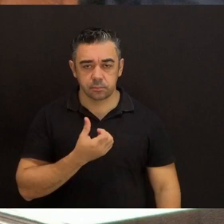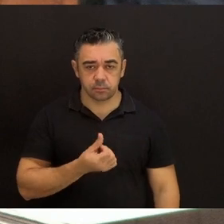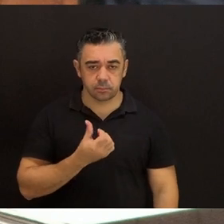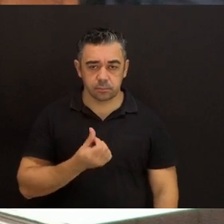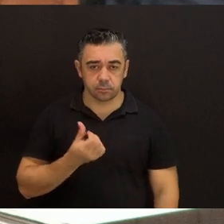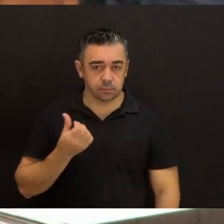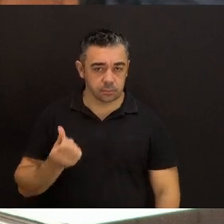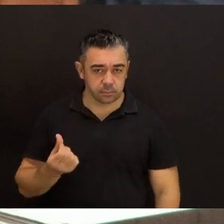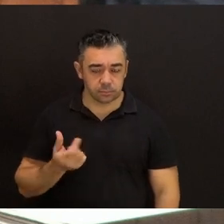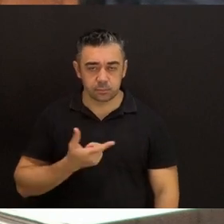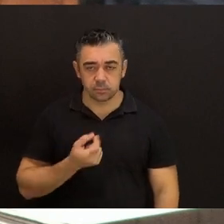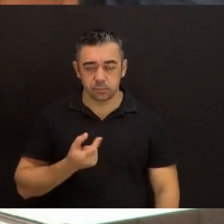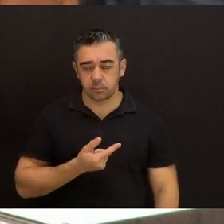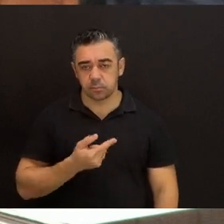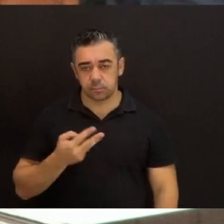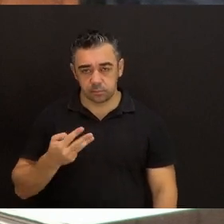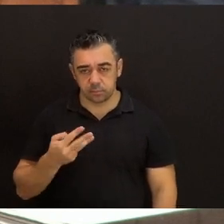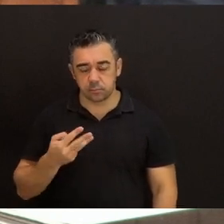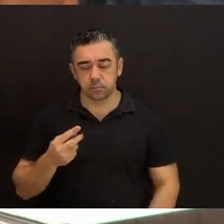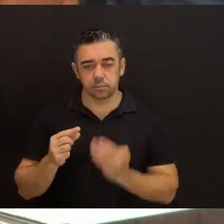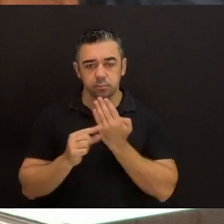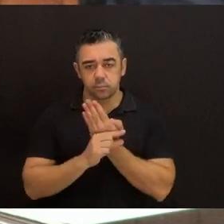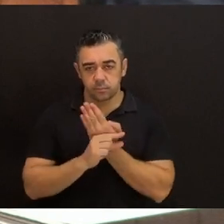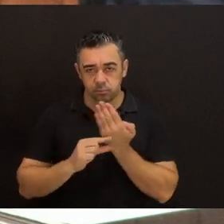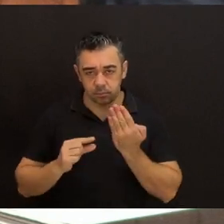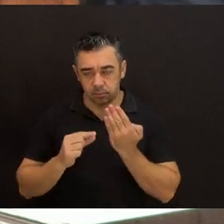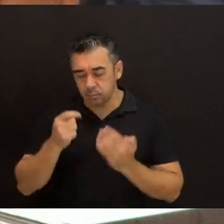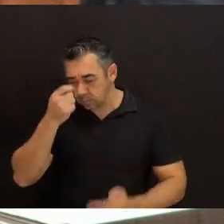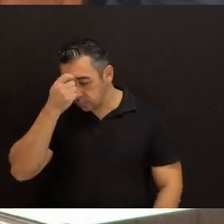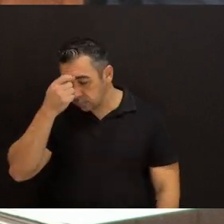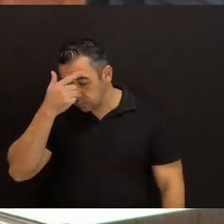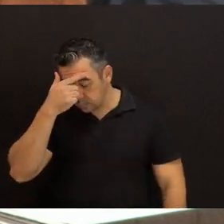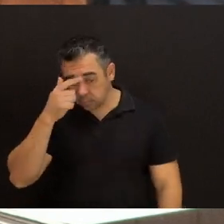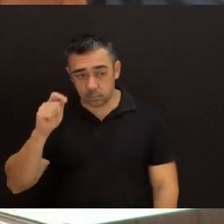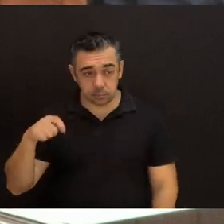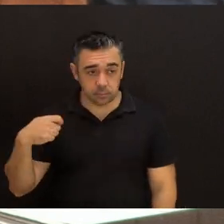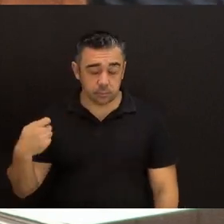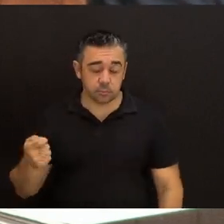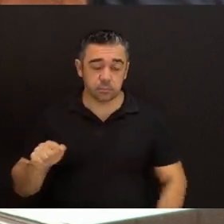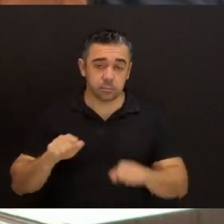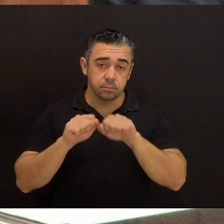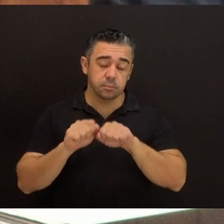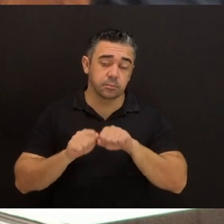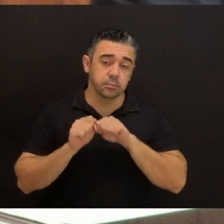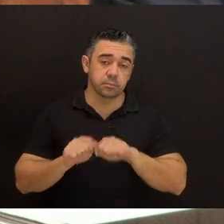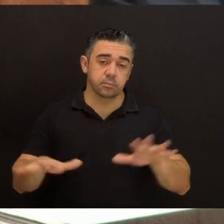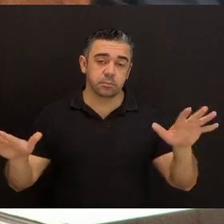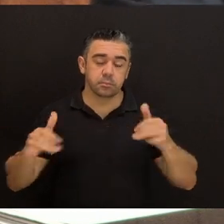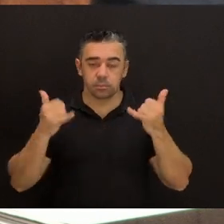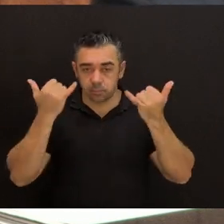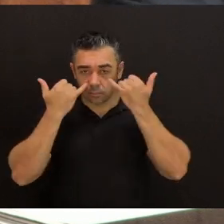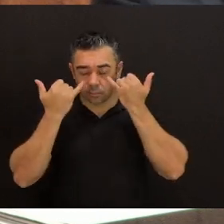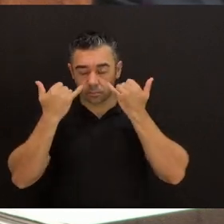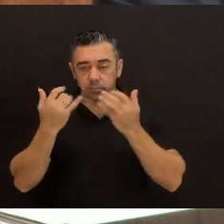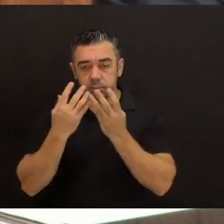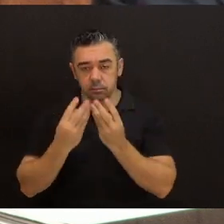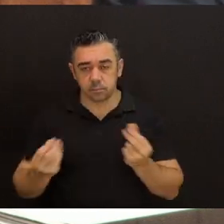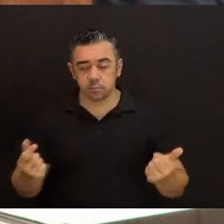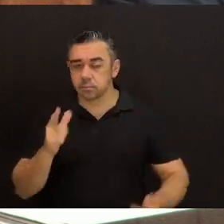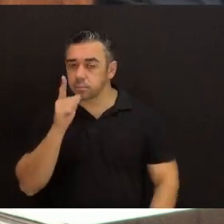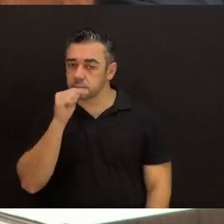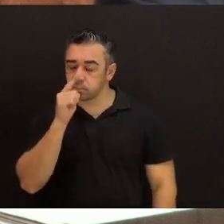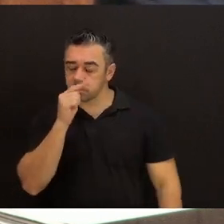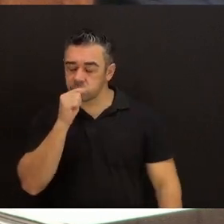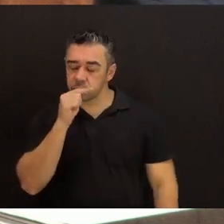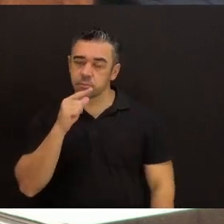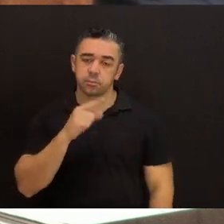de 2023 de autoria do vereador Silvio Santos que dispõe sobre a divulgação de informações sobre a qualidade de água consumida